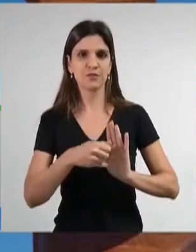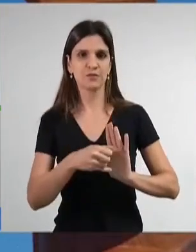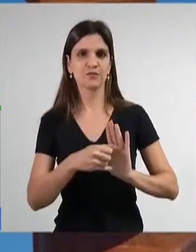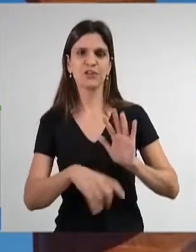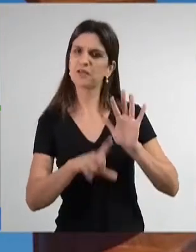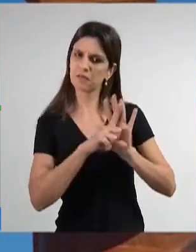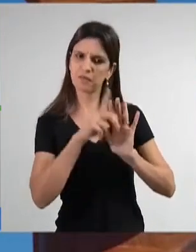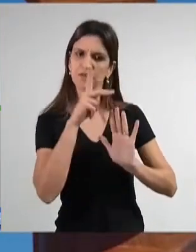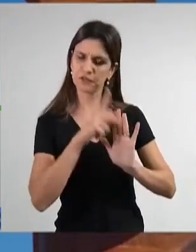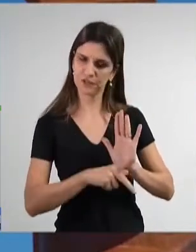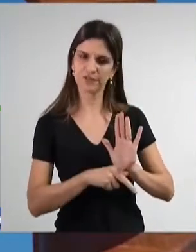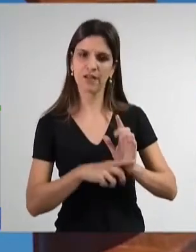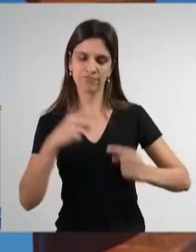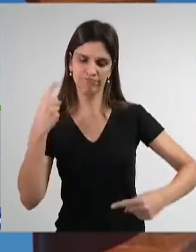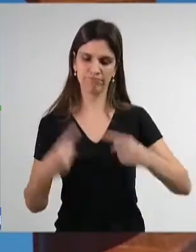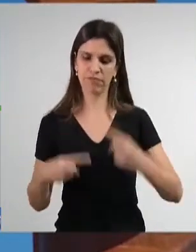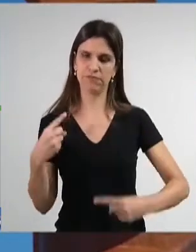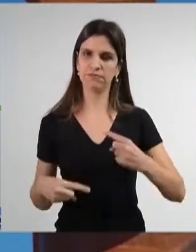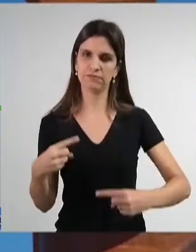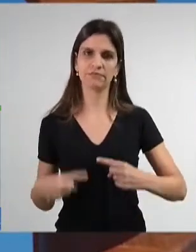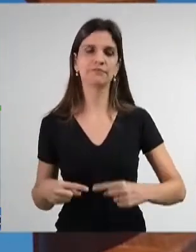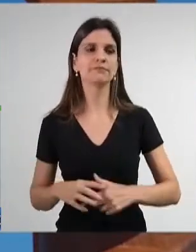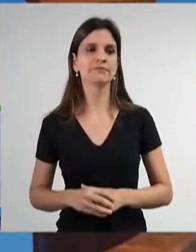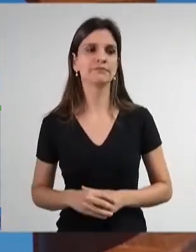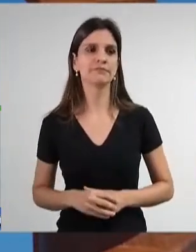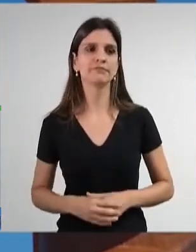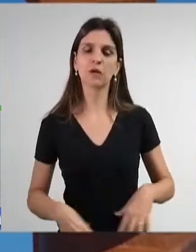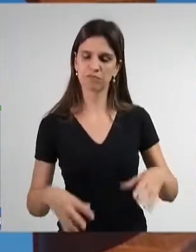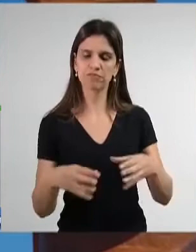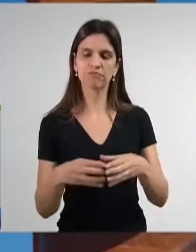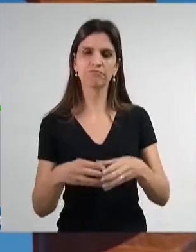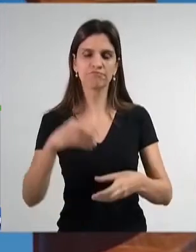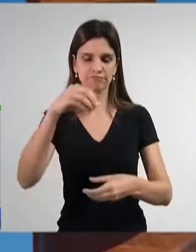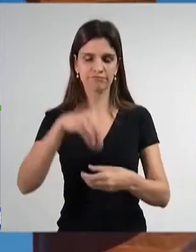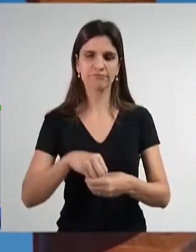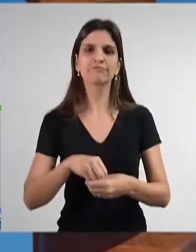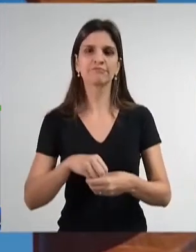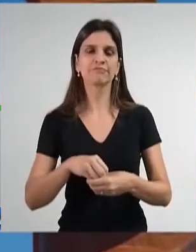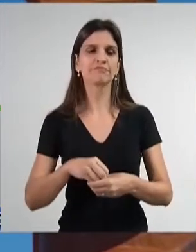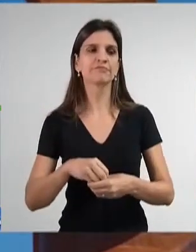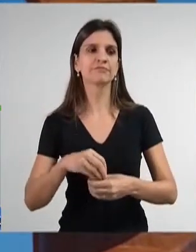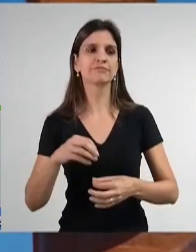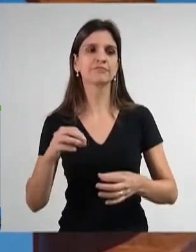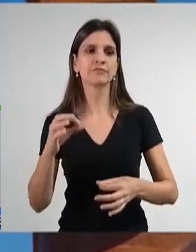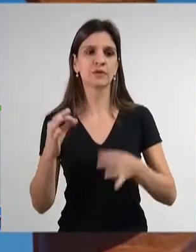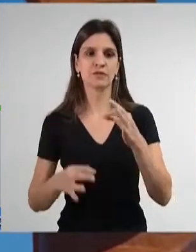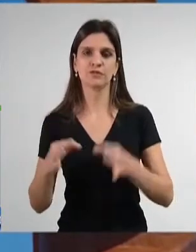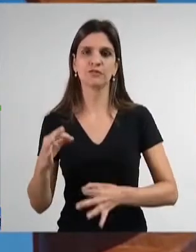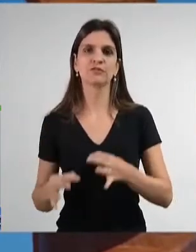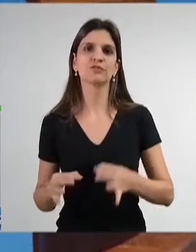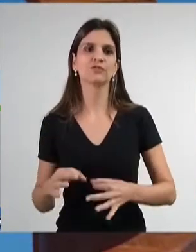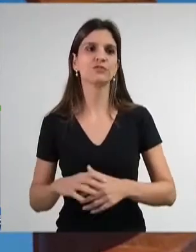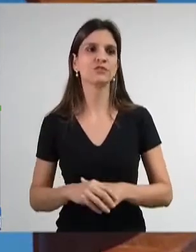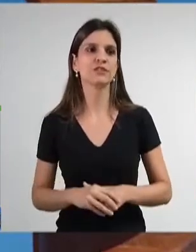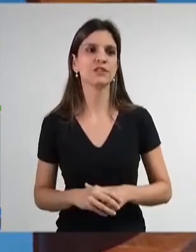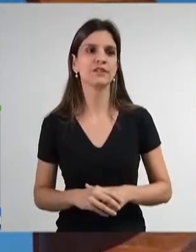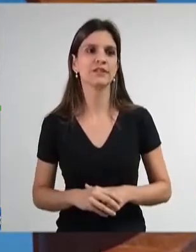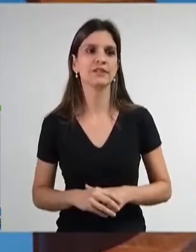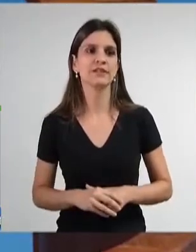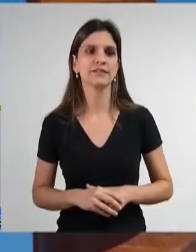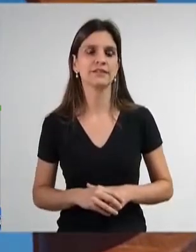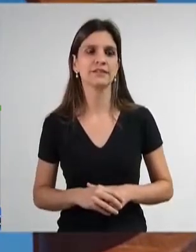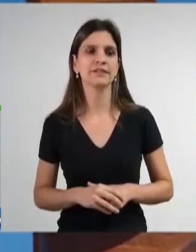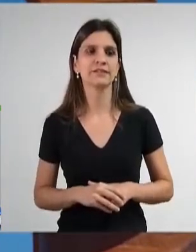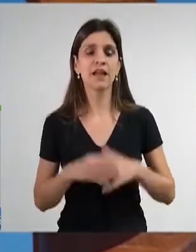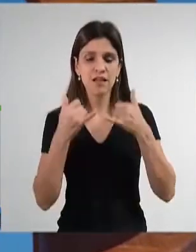Então, marcamos presença na Comissão de Justiça e aqui procuramos trazer assuntos relevantes que dizem respeito diretamente à